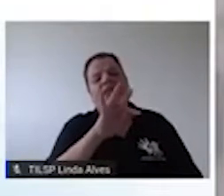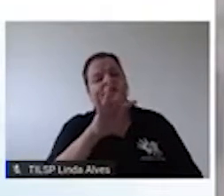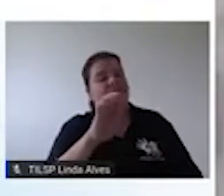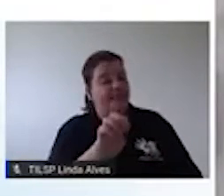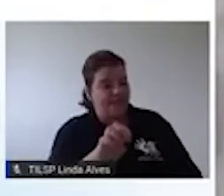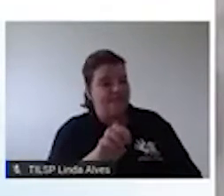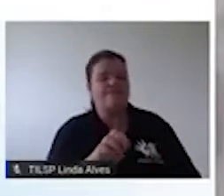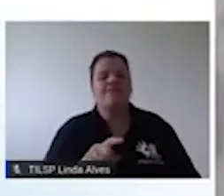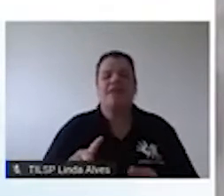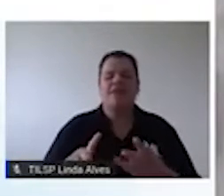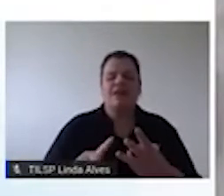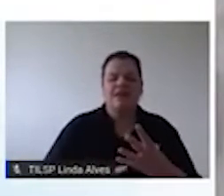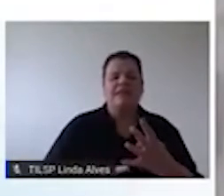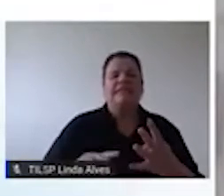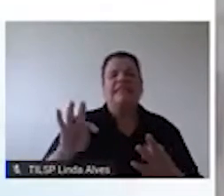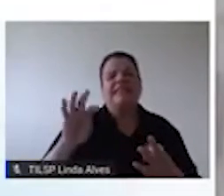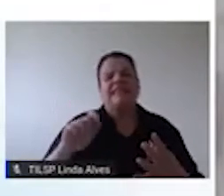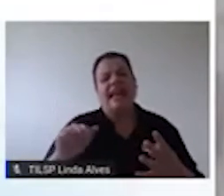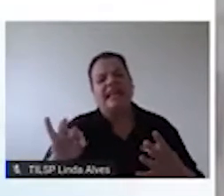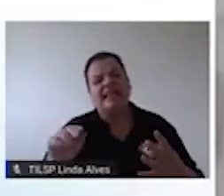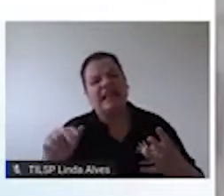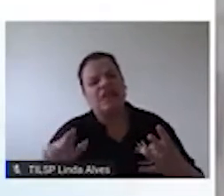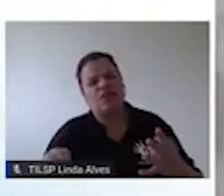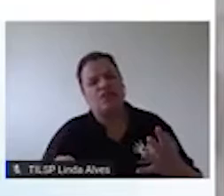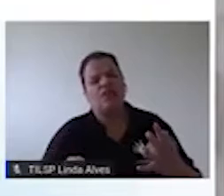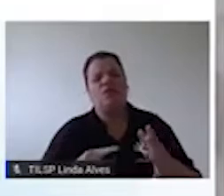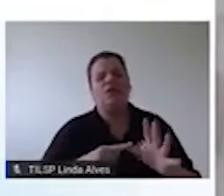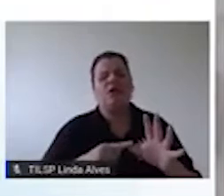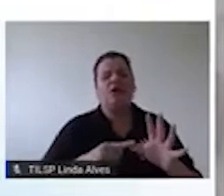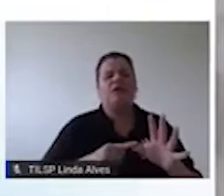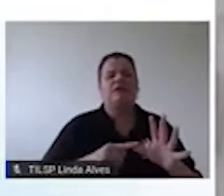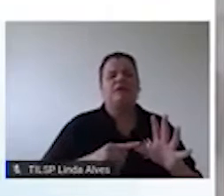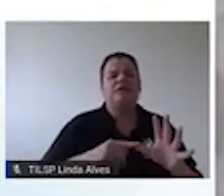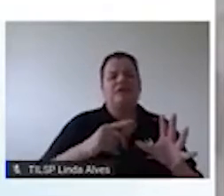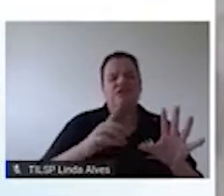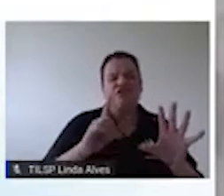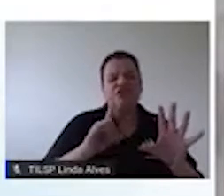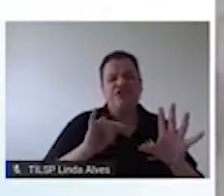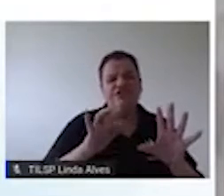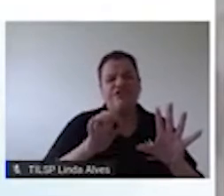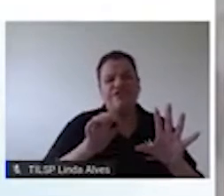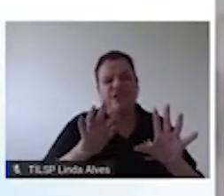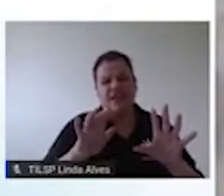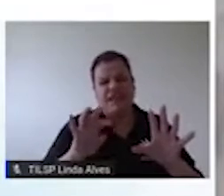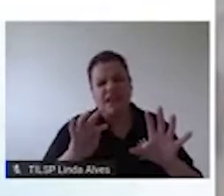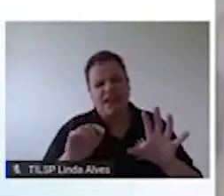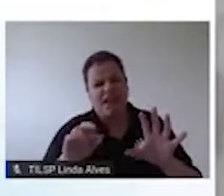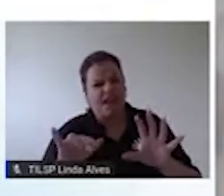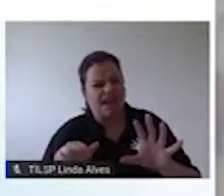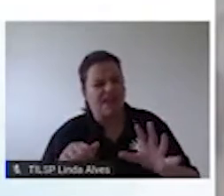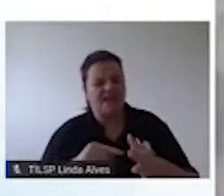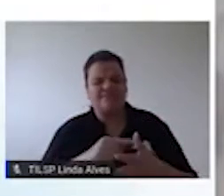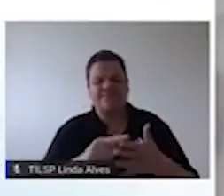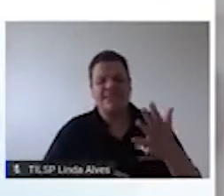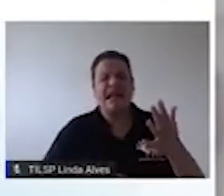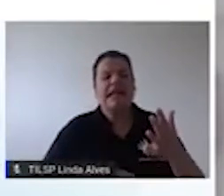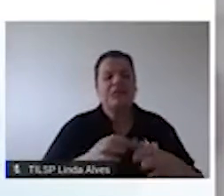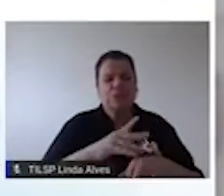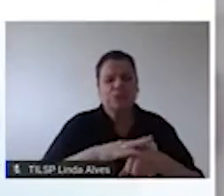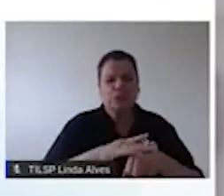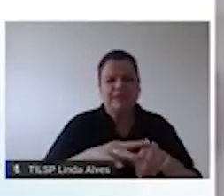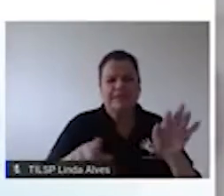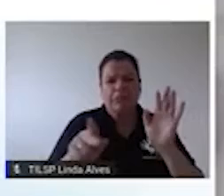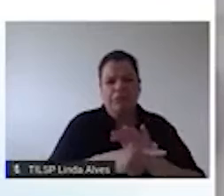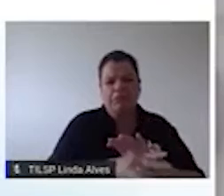da difteria, do tétano, principalmente o tétano neonatal, da coqueluche e outras doenças da infância. Não é? Então, ele